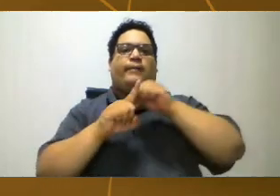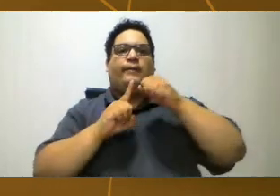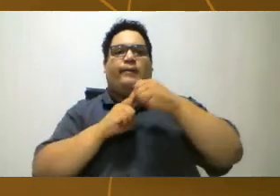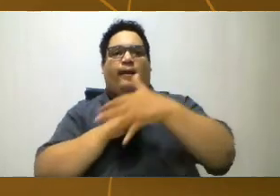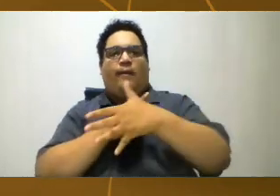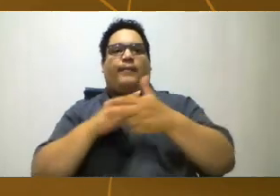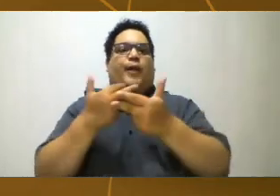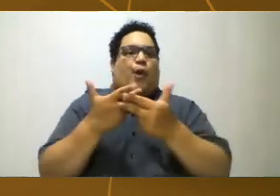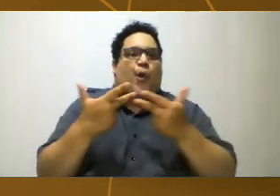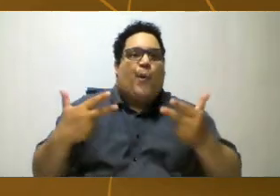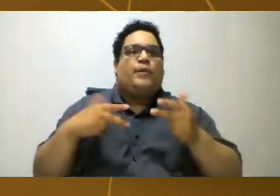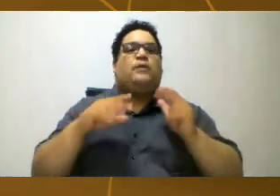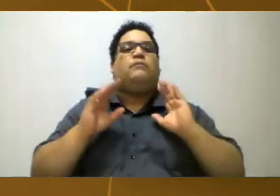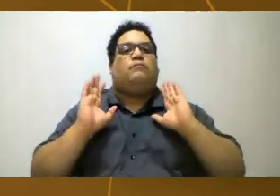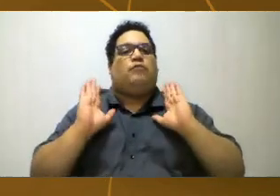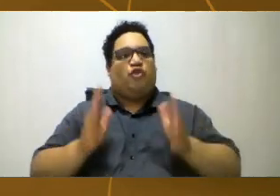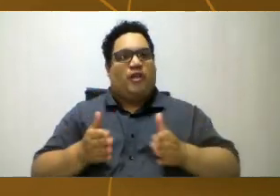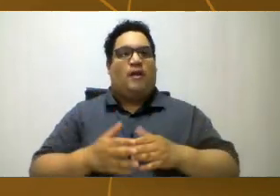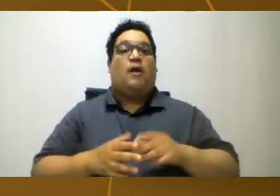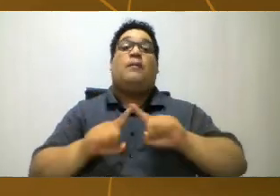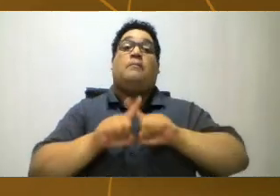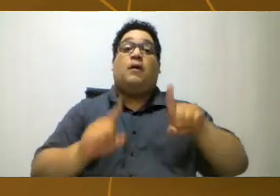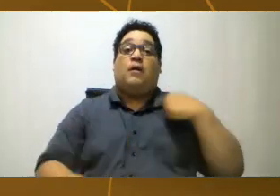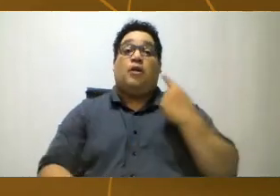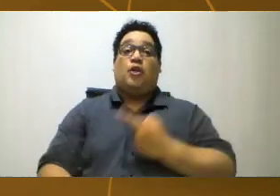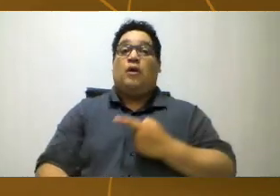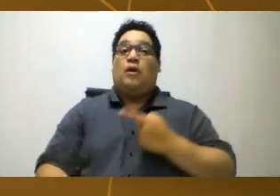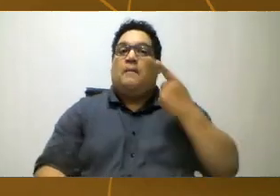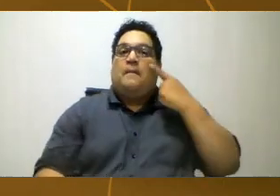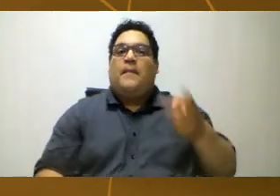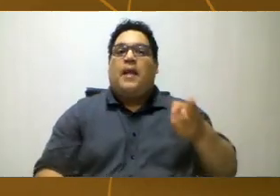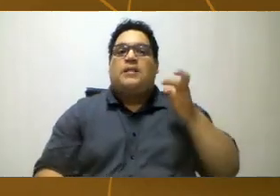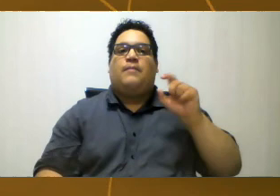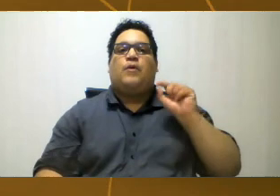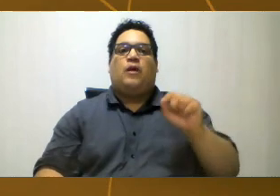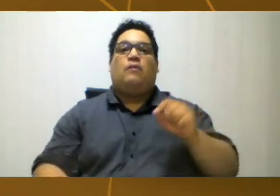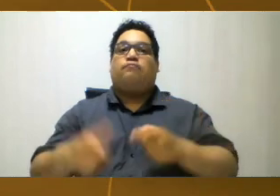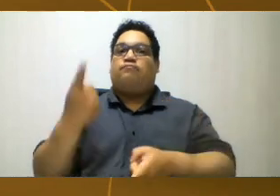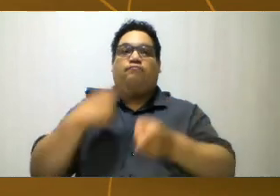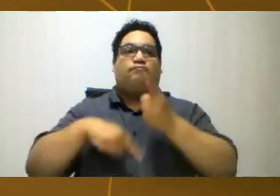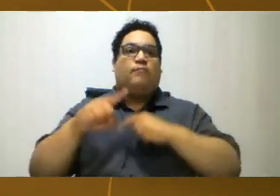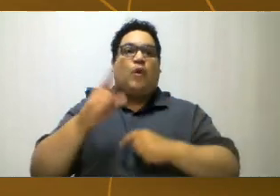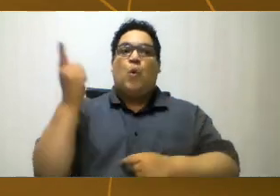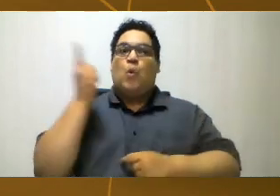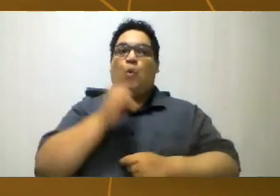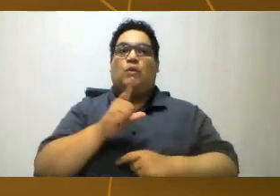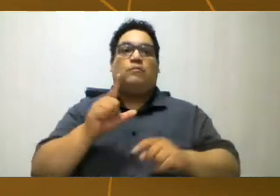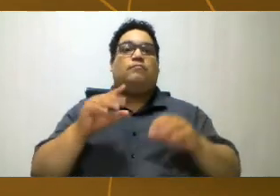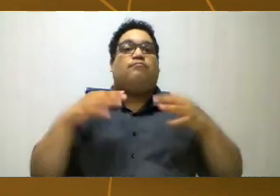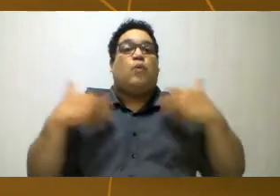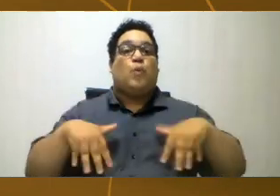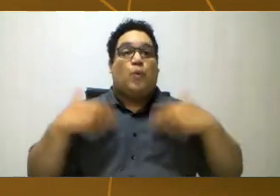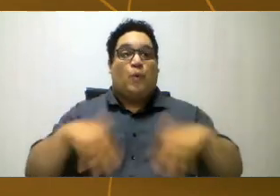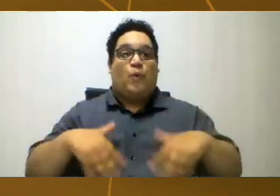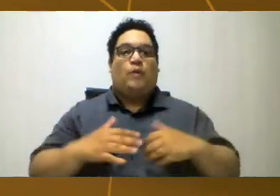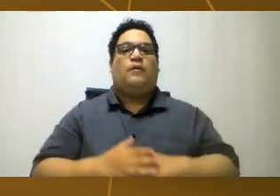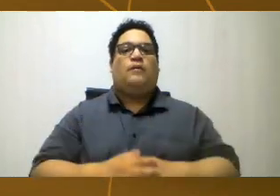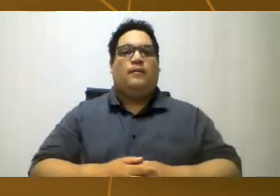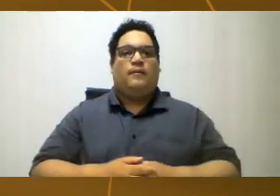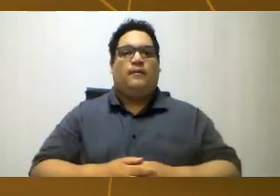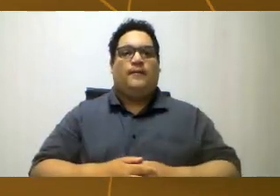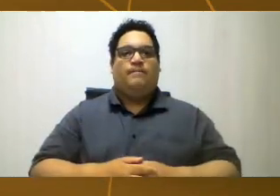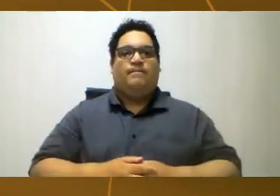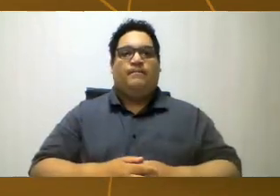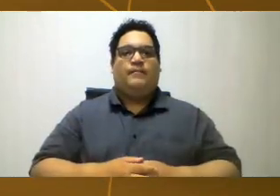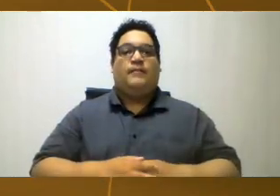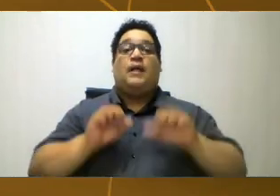atividade, mas de toda forma a gente vê que é realmente um ganho absurdo nessa questão de homem-hora, né, gasto na